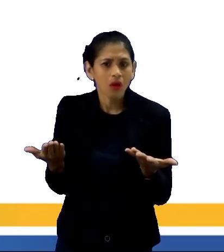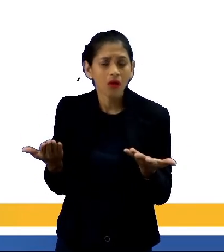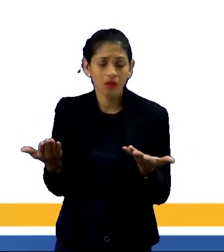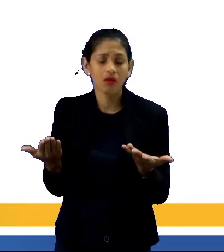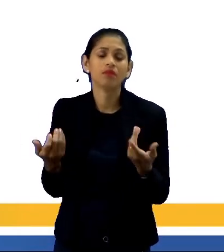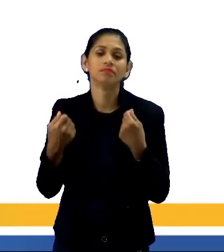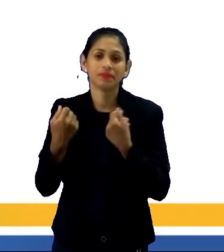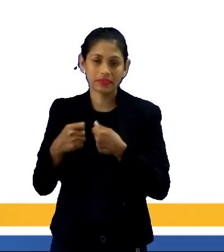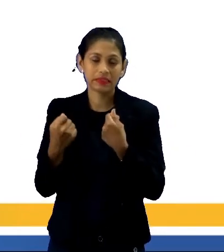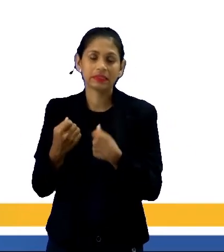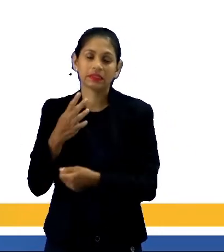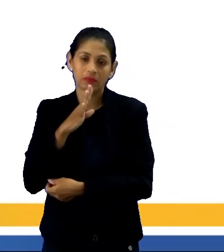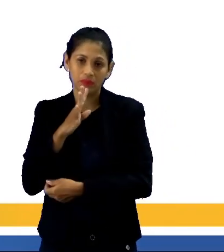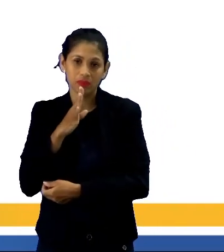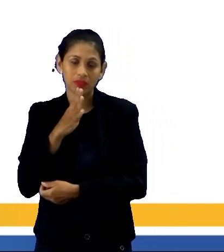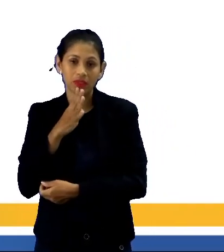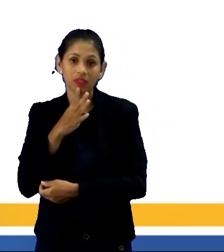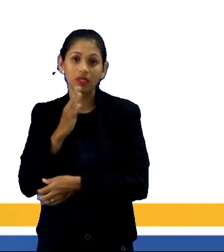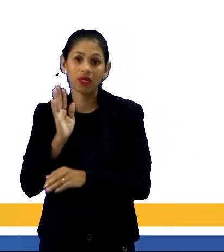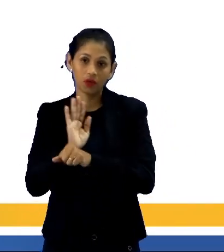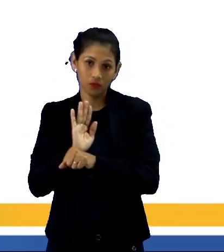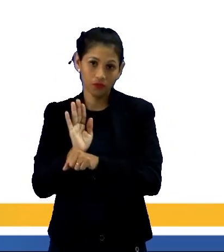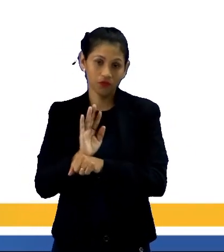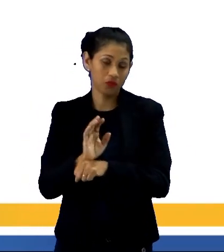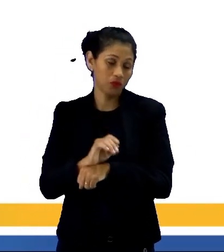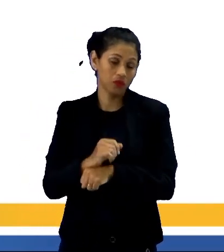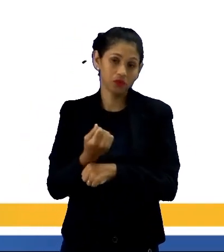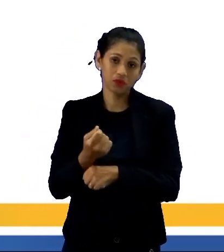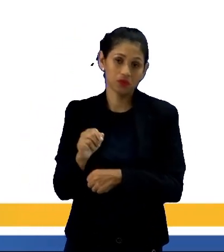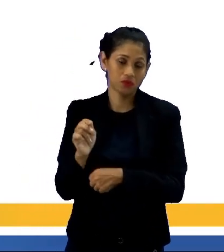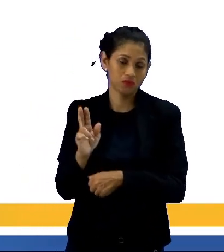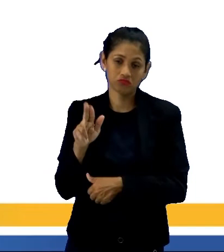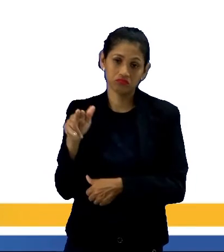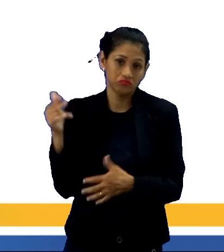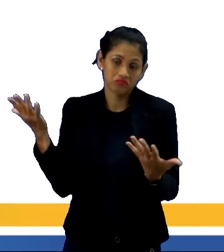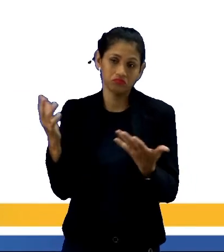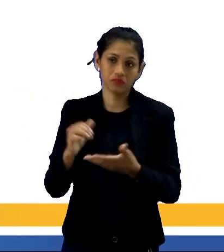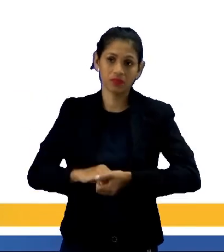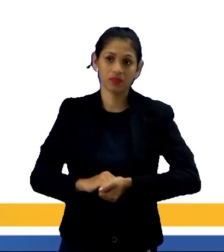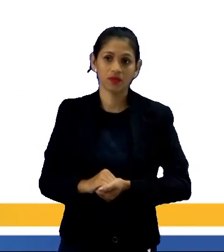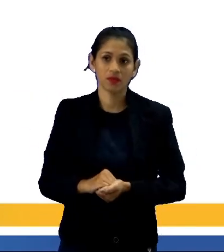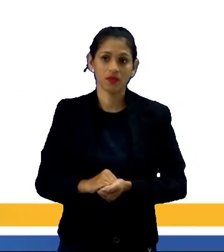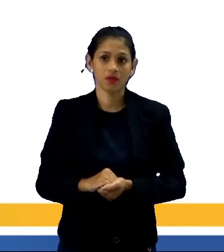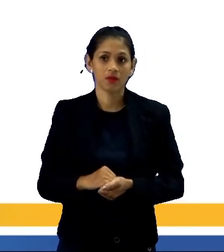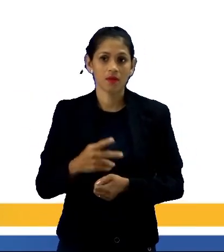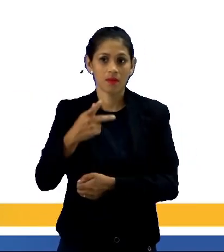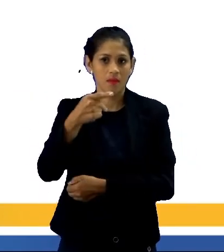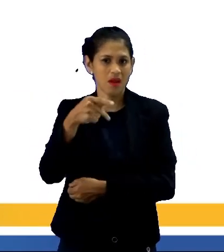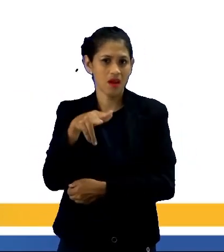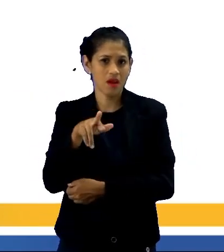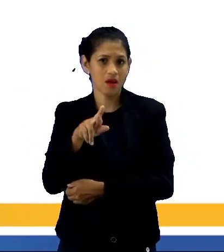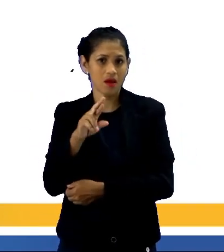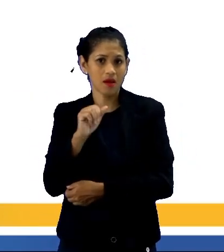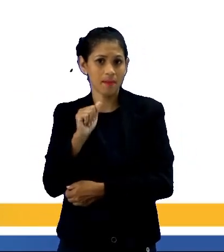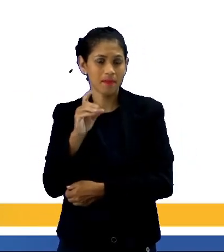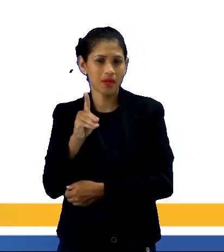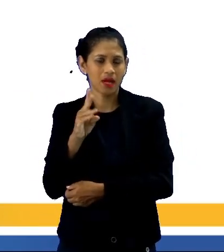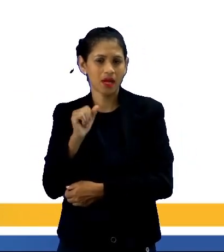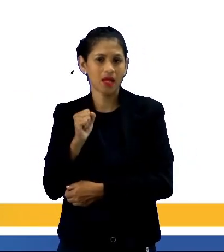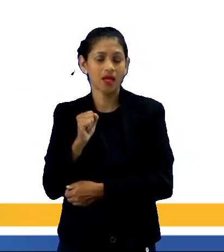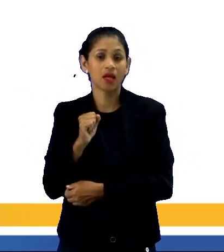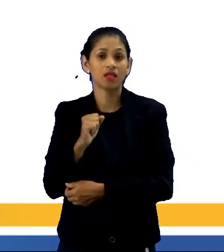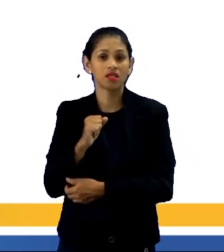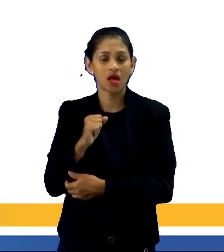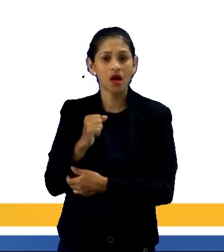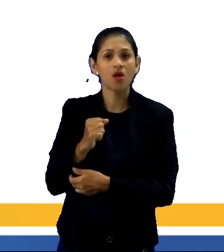Quiabo Veste Prada? Olha só, gente, Prada, né, uma marca famosa, cara. Então esse quiabo é um quiabo de excelência,